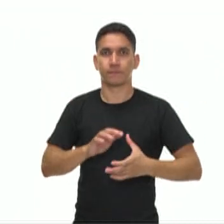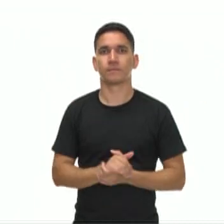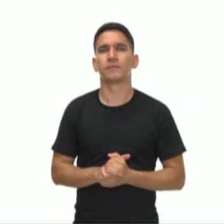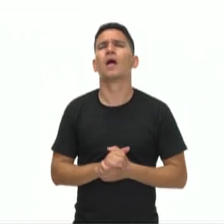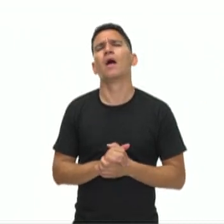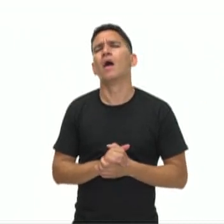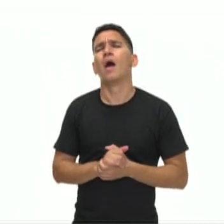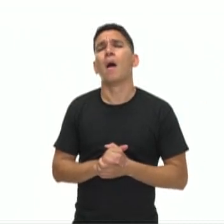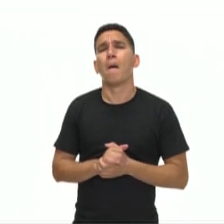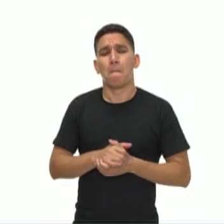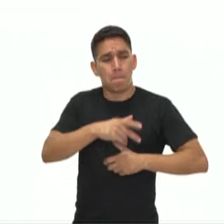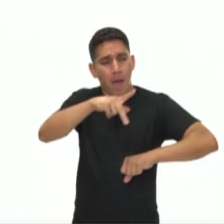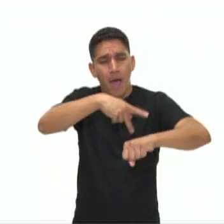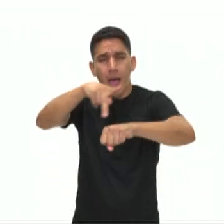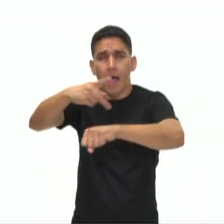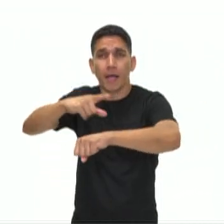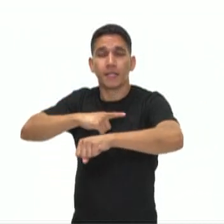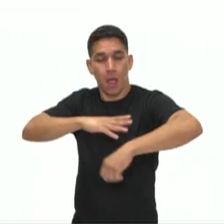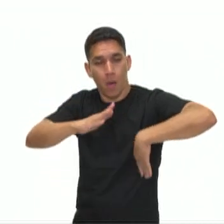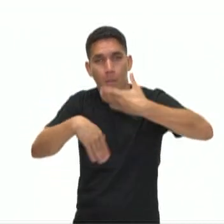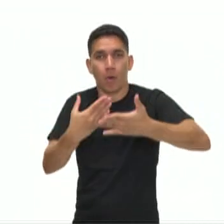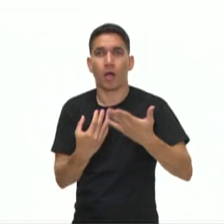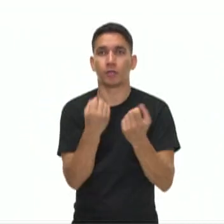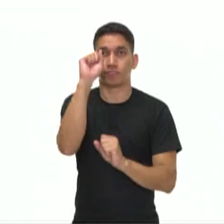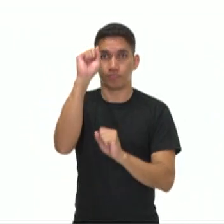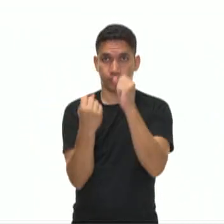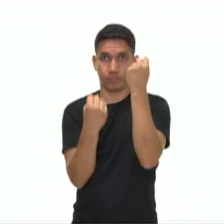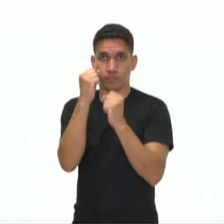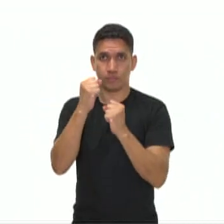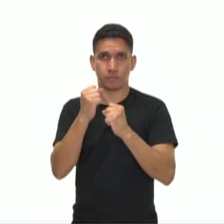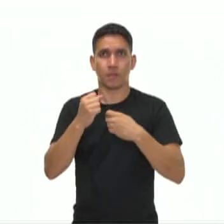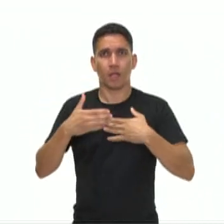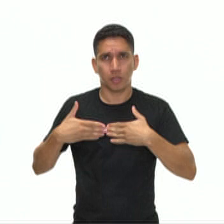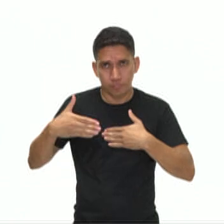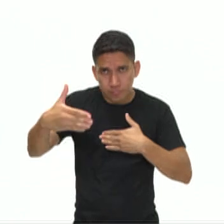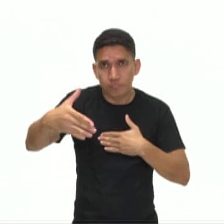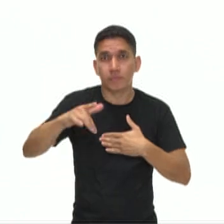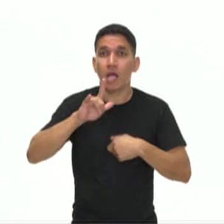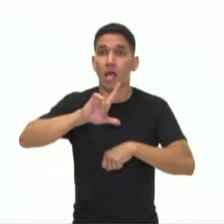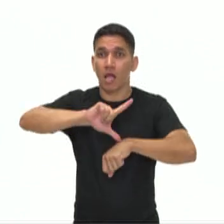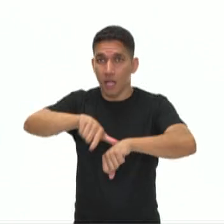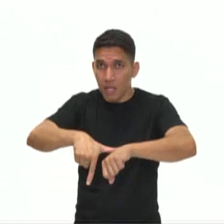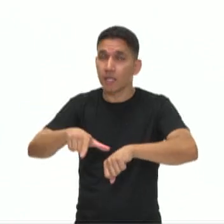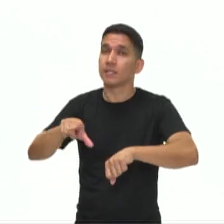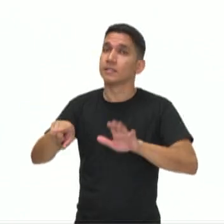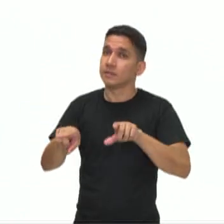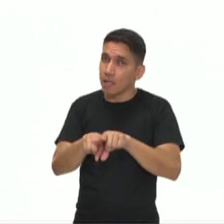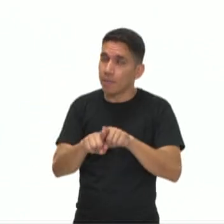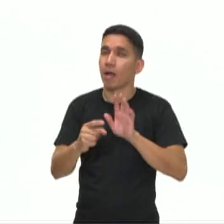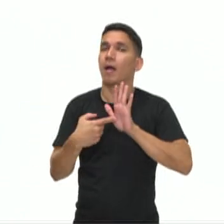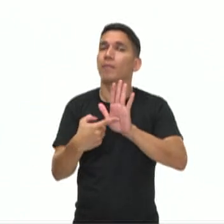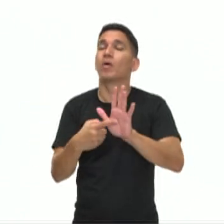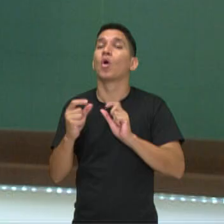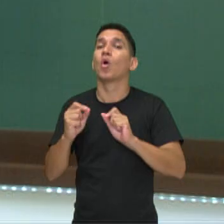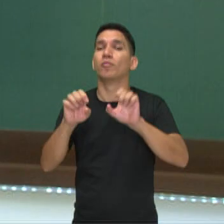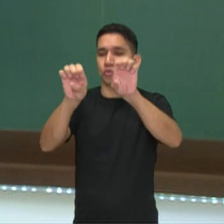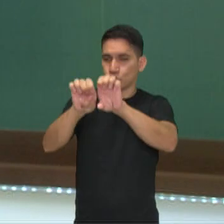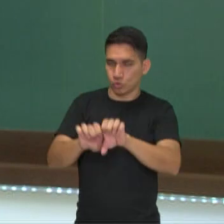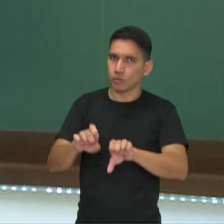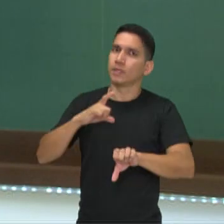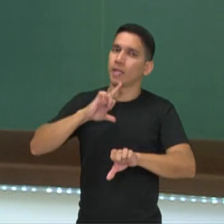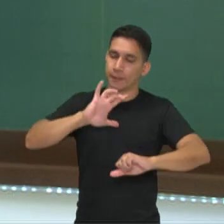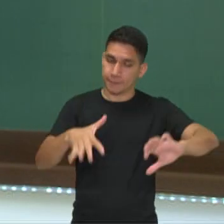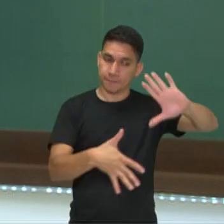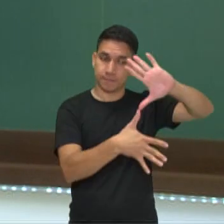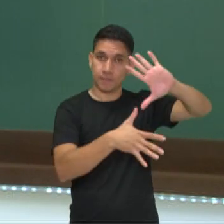que passaram pela industrialização, mesmo que tardia, apresentam investimentos em infraestrutura participando do mundo global. Essa é a